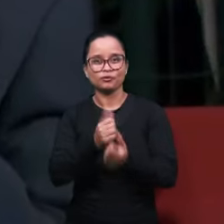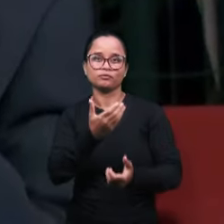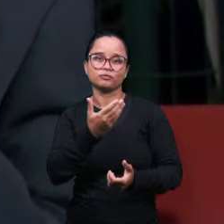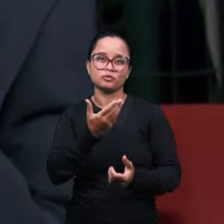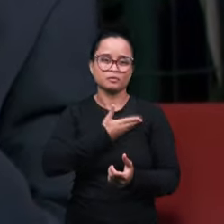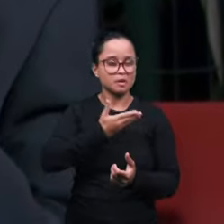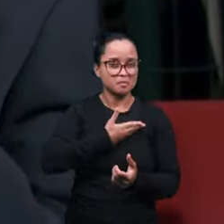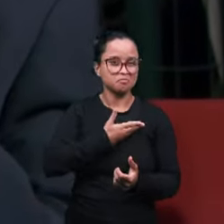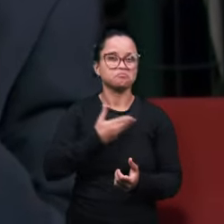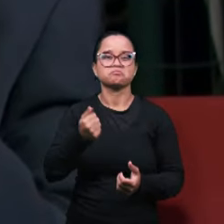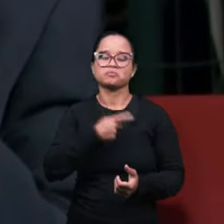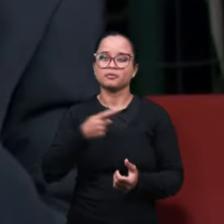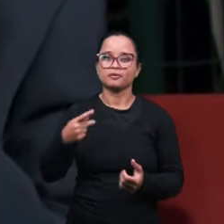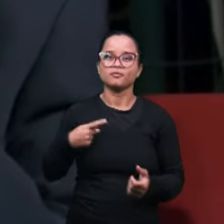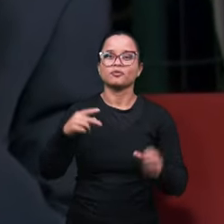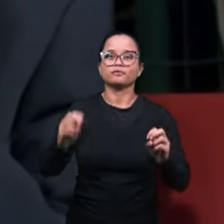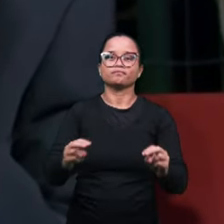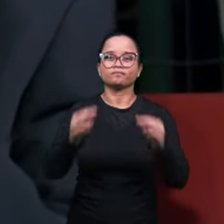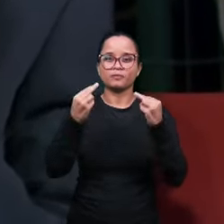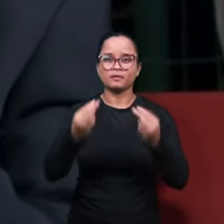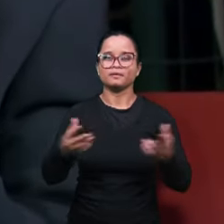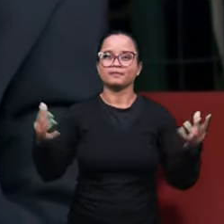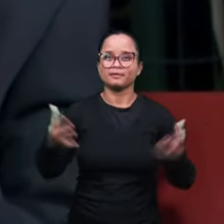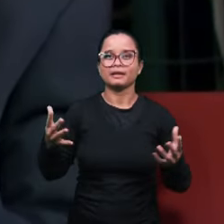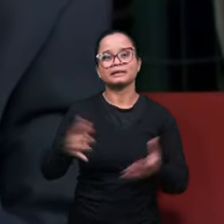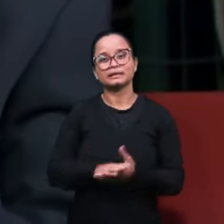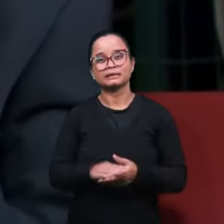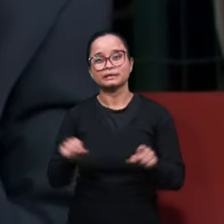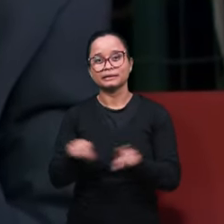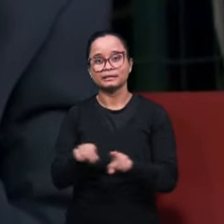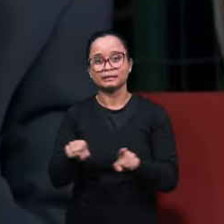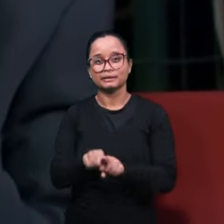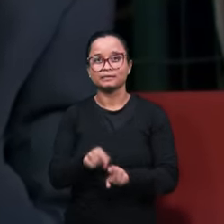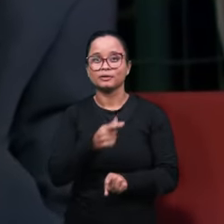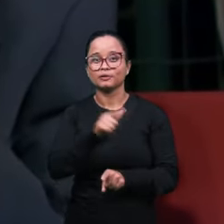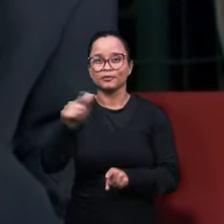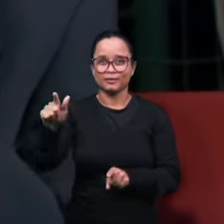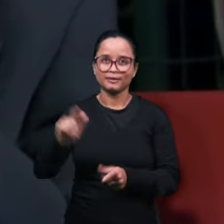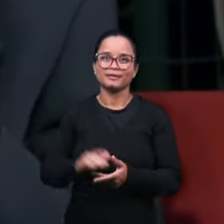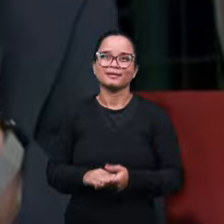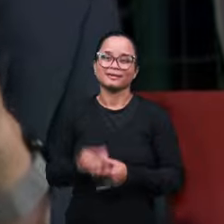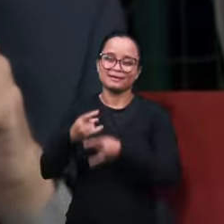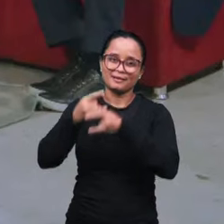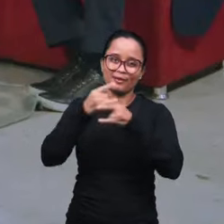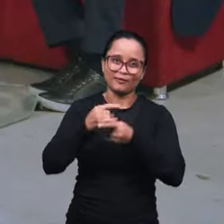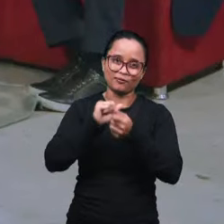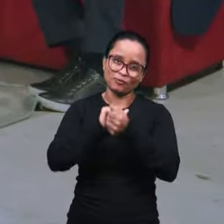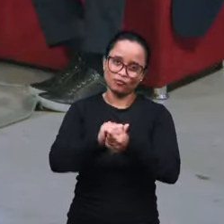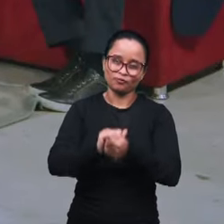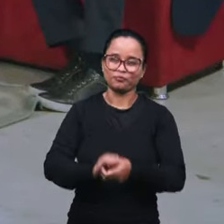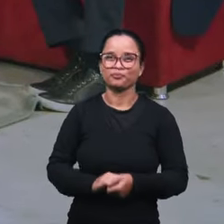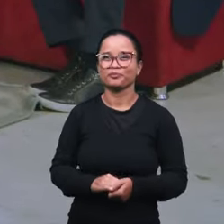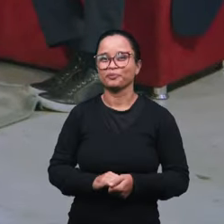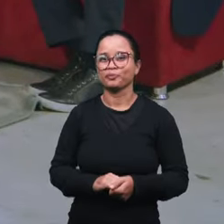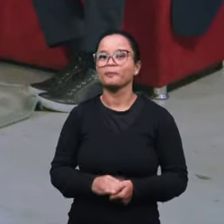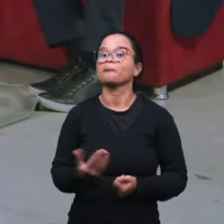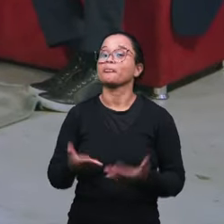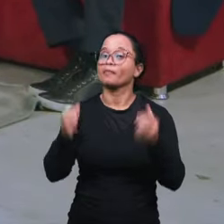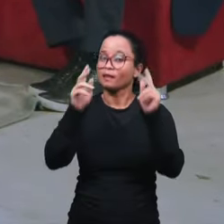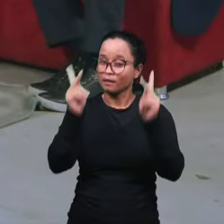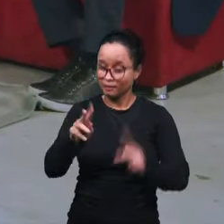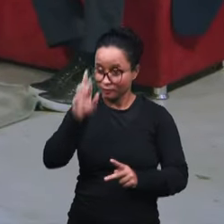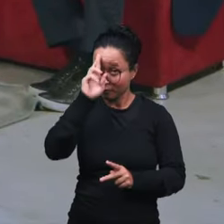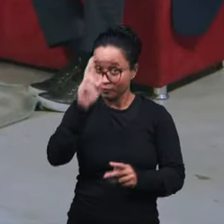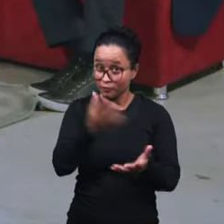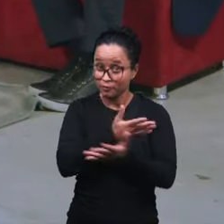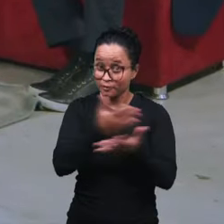estão nos assistindo aqui. E esperamos contar com vocês com as próximas lives. A paz do Senhor. A paz do Senhor aos